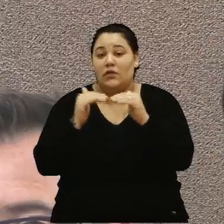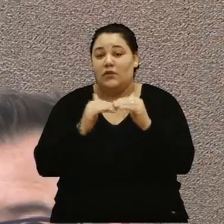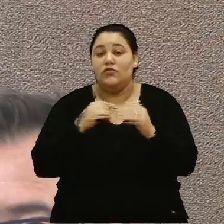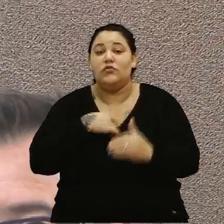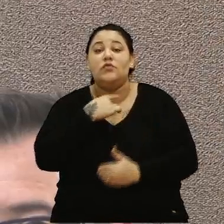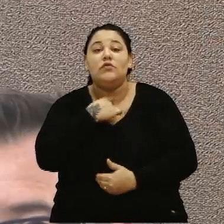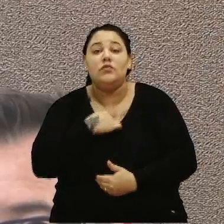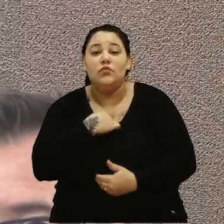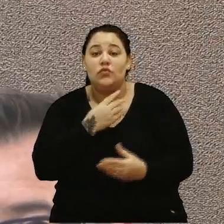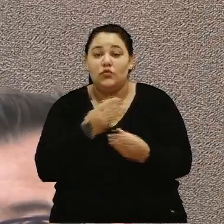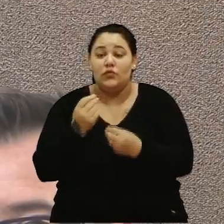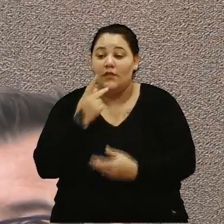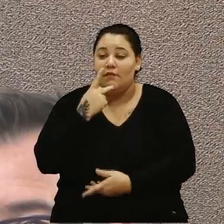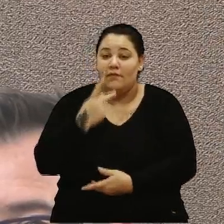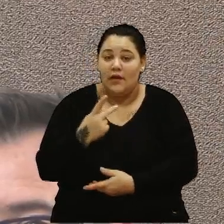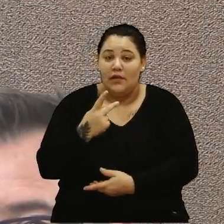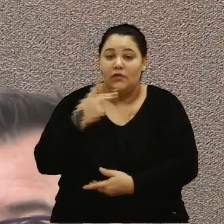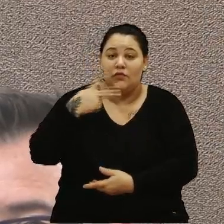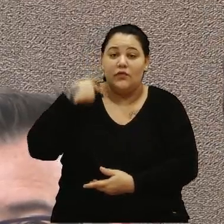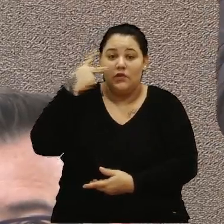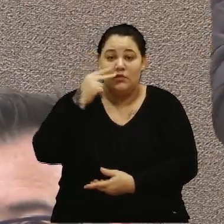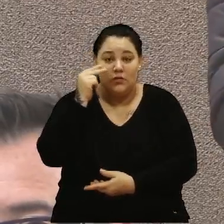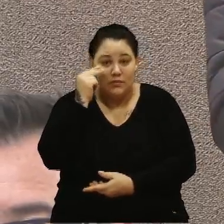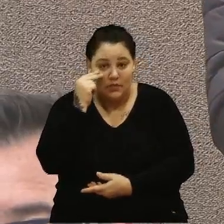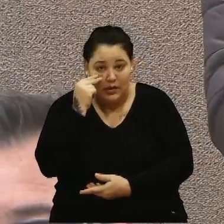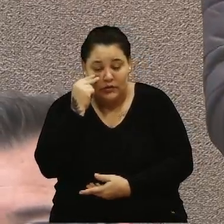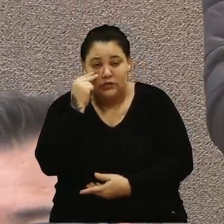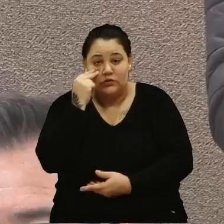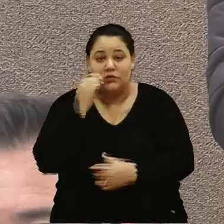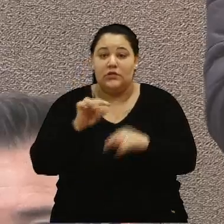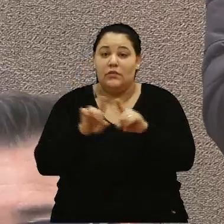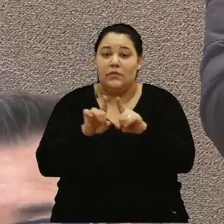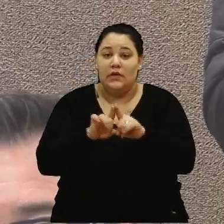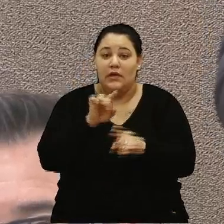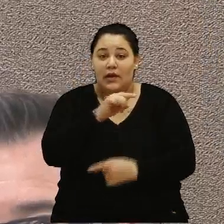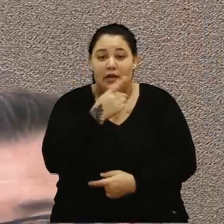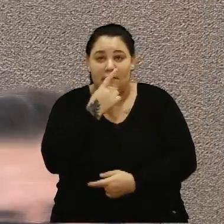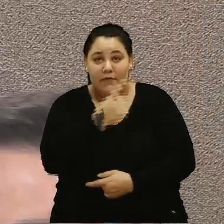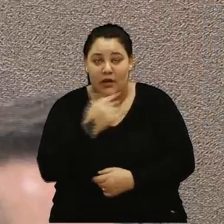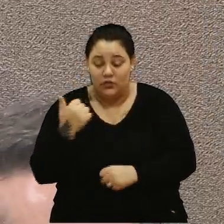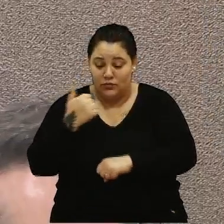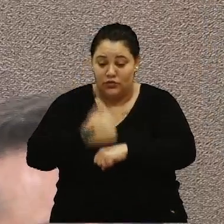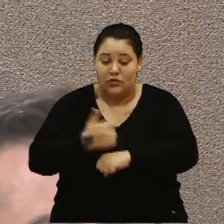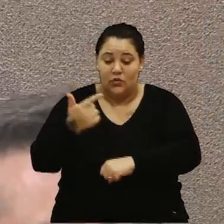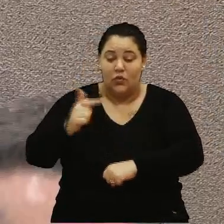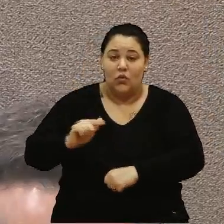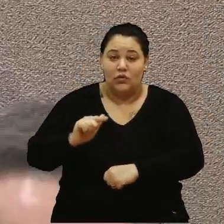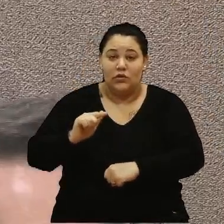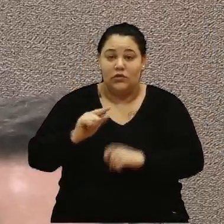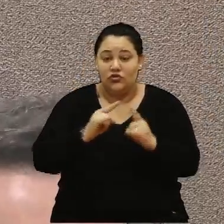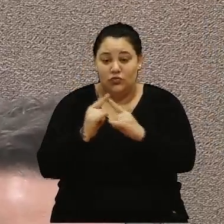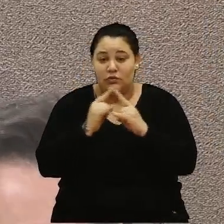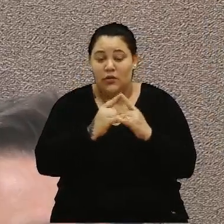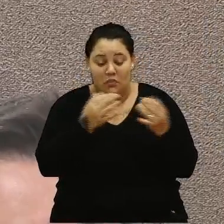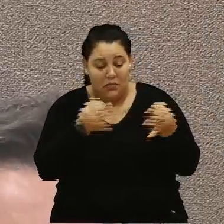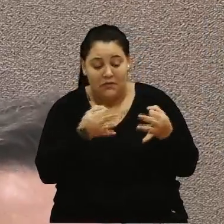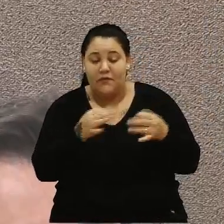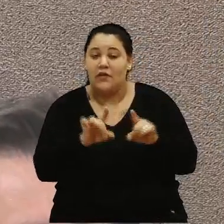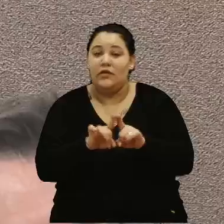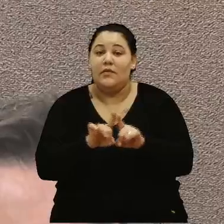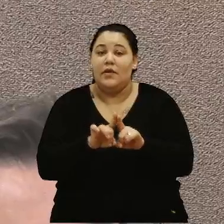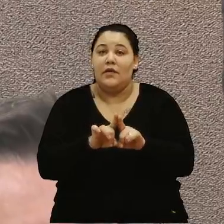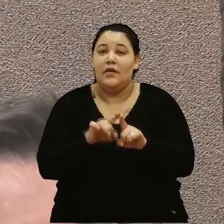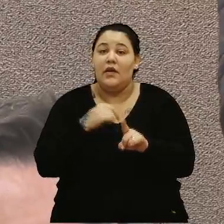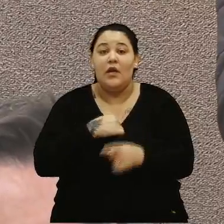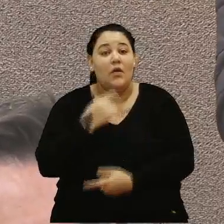do vereador Cláudio Libardi, quando ele fala que a suplência pode ser uma outra organização, uma outra instituição. Perfeito. Então,